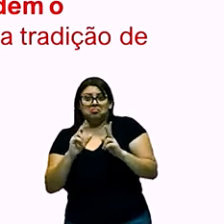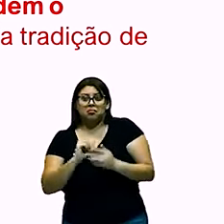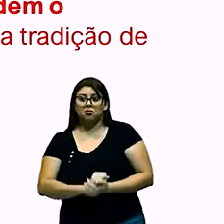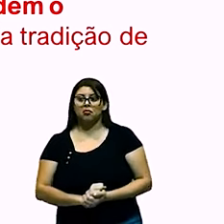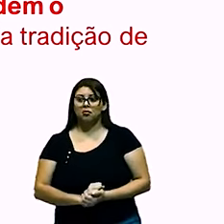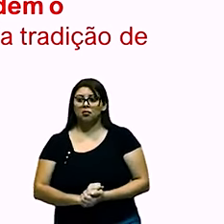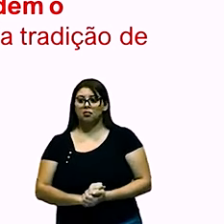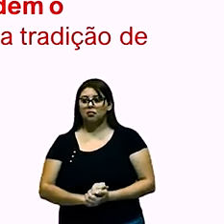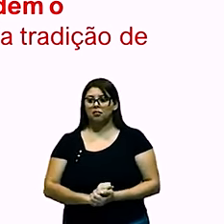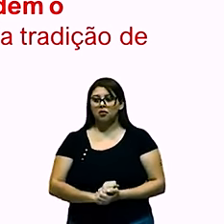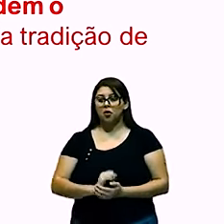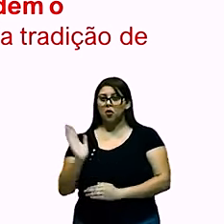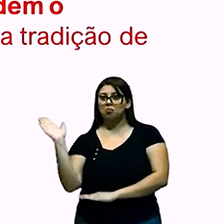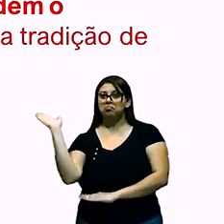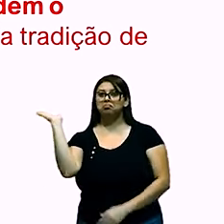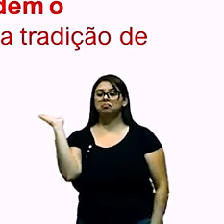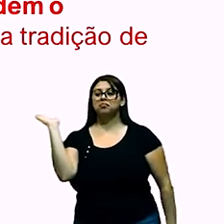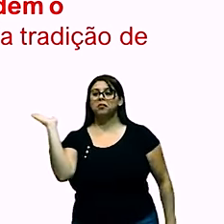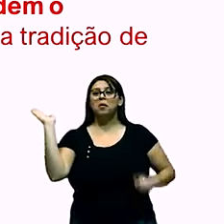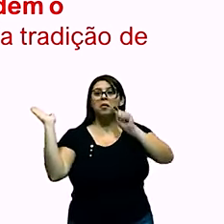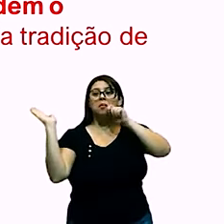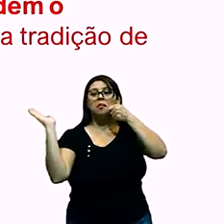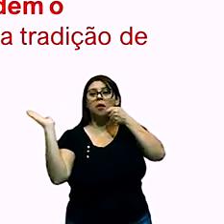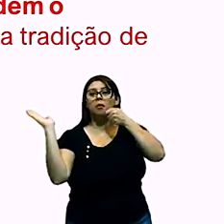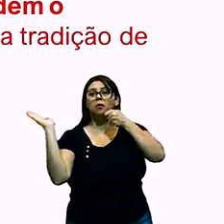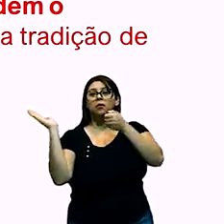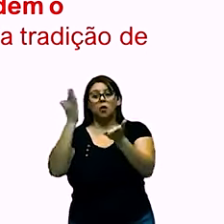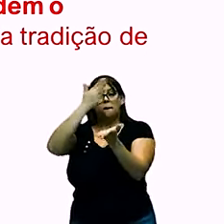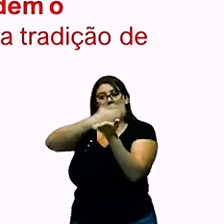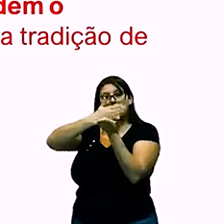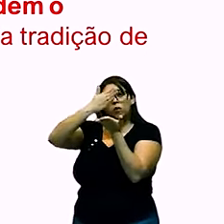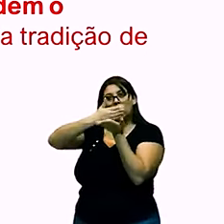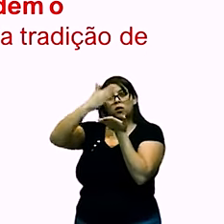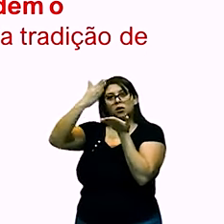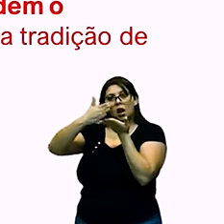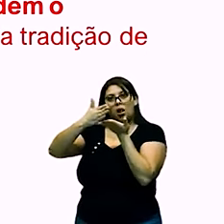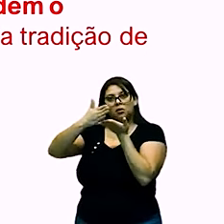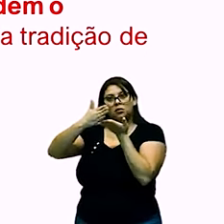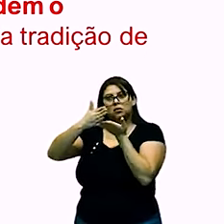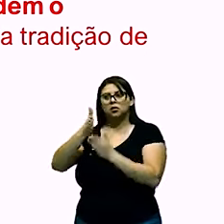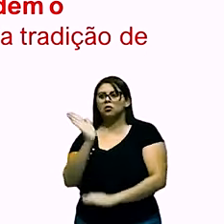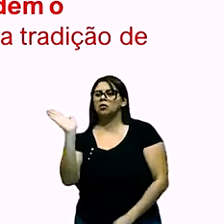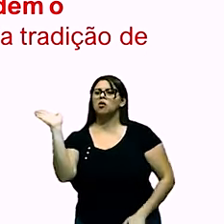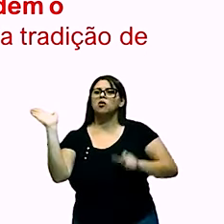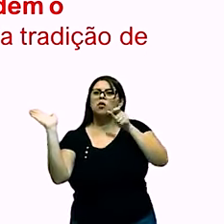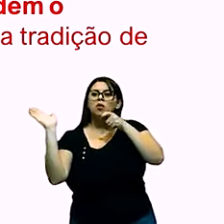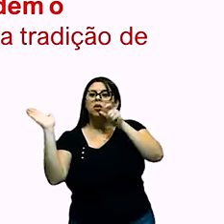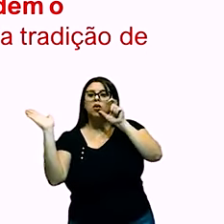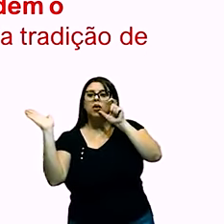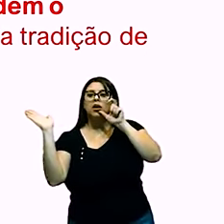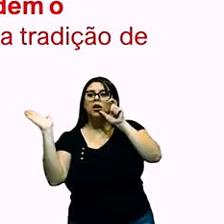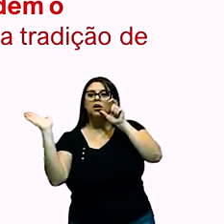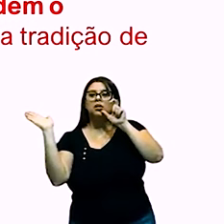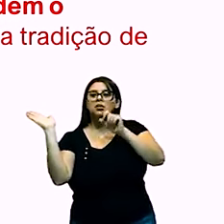3x3 para cortar, e pegaram e passaram para servir. Eu falei: isso aqui não é Santa Ceia de jeito nenhum. Isso aqui não é Santa... Cadê o partir do